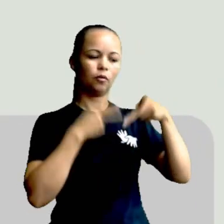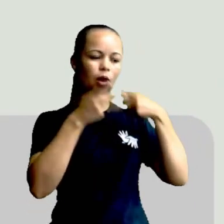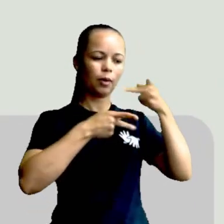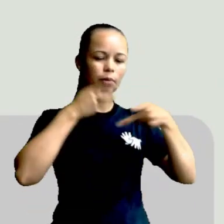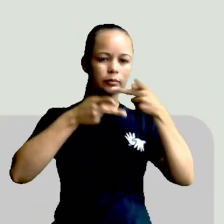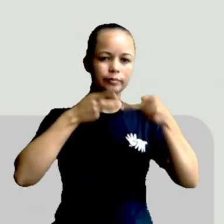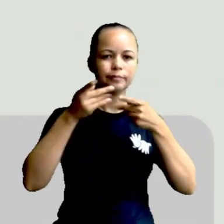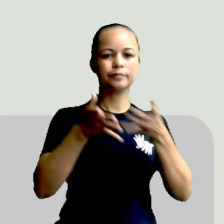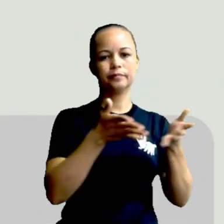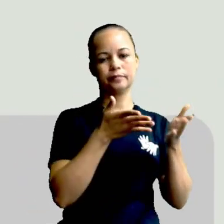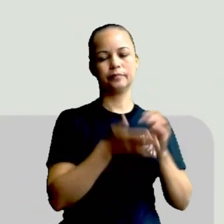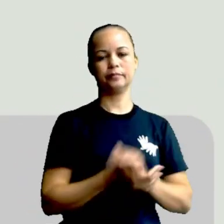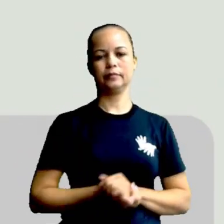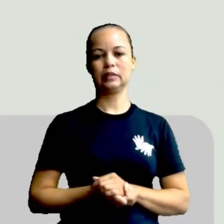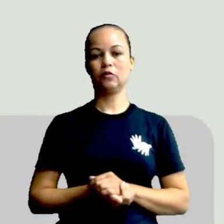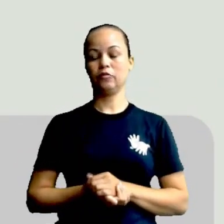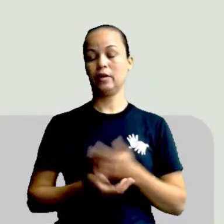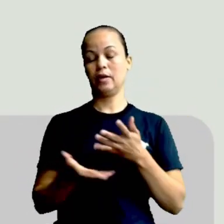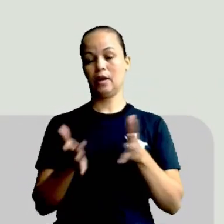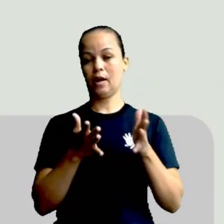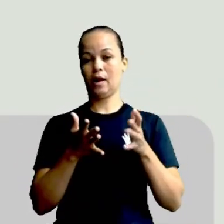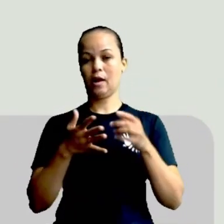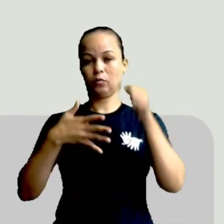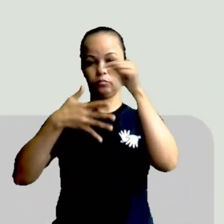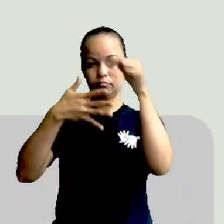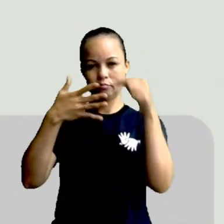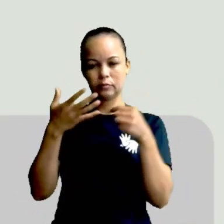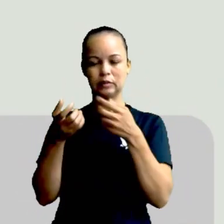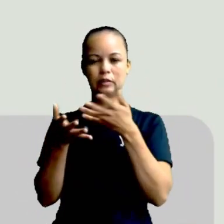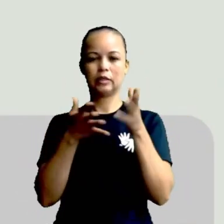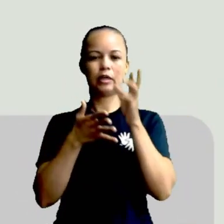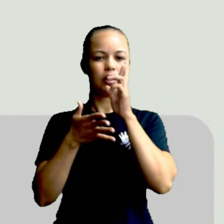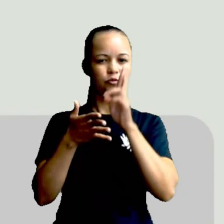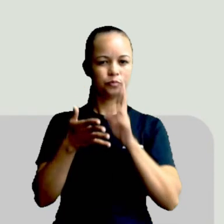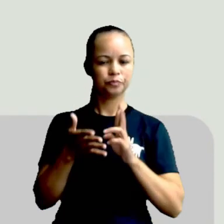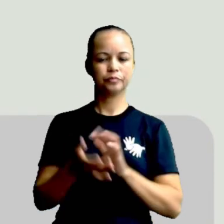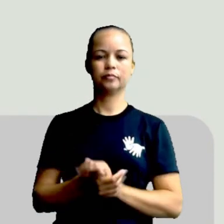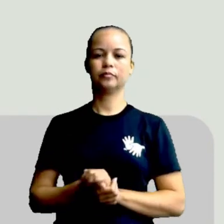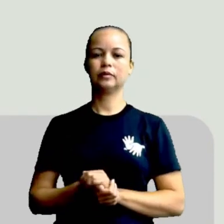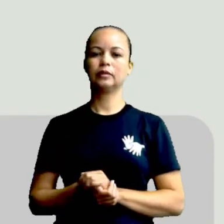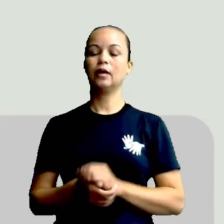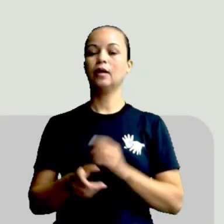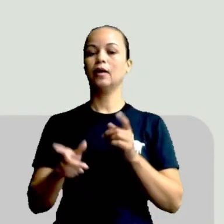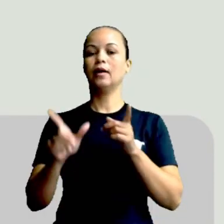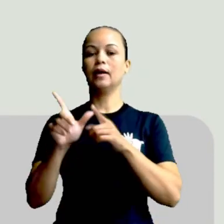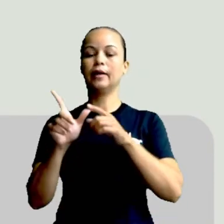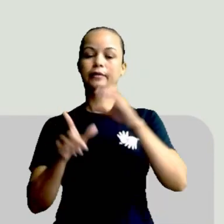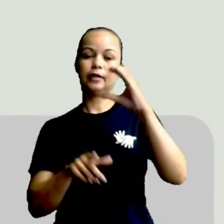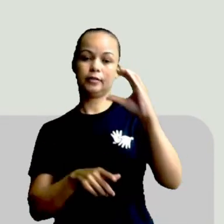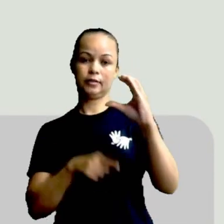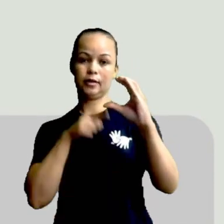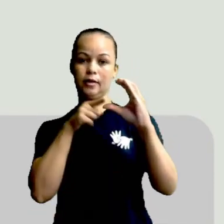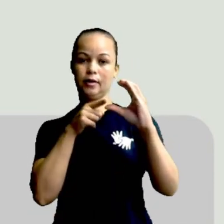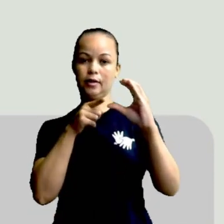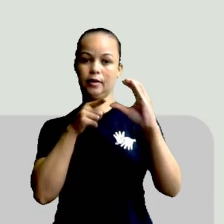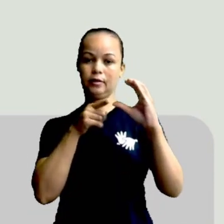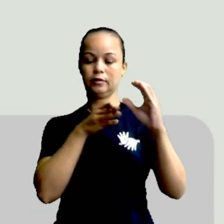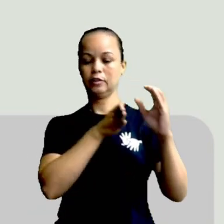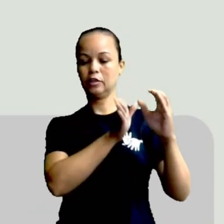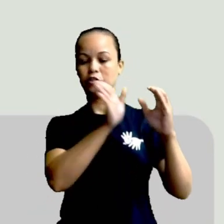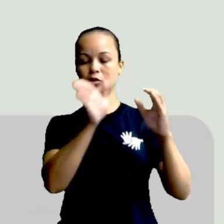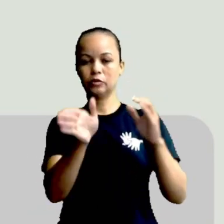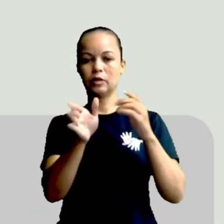e aí vamos ver a alternativa que preenche corretamente letras e dirigiu-se